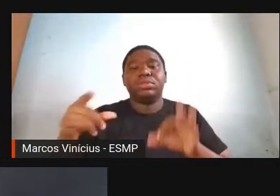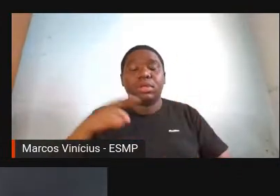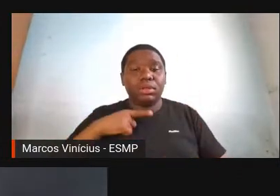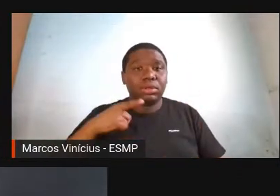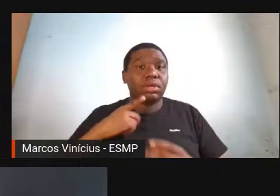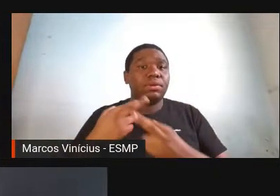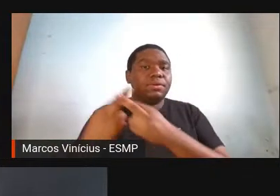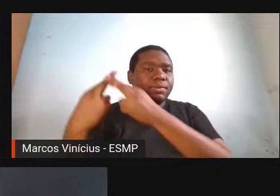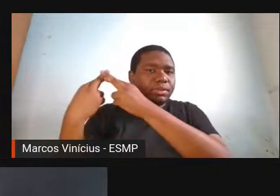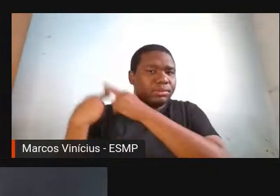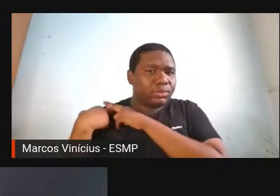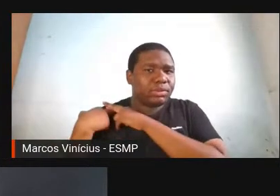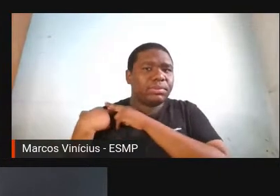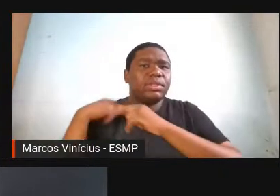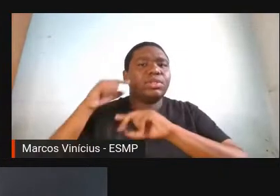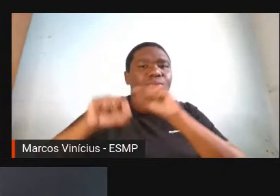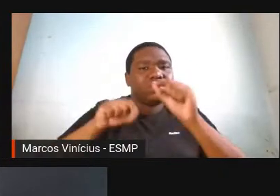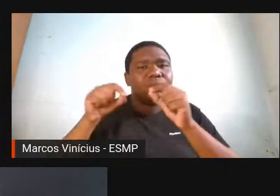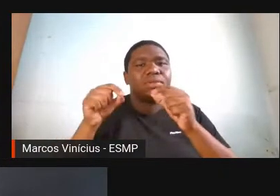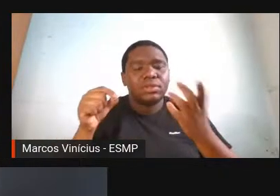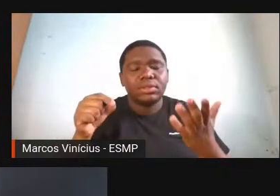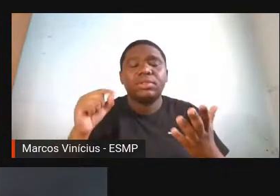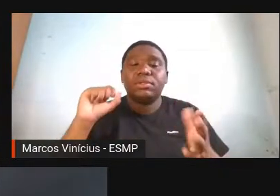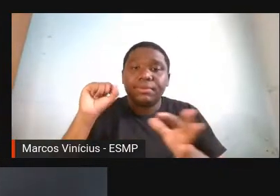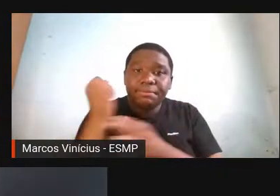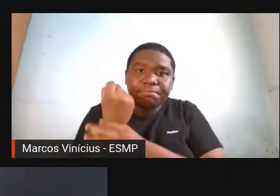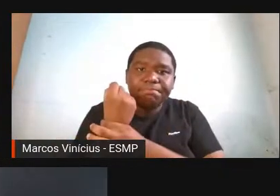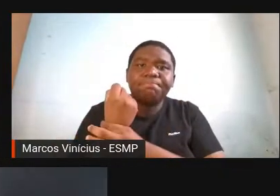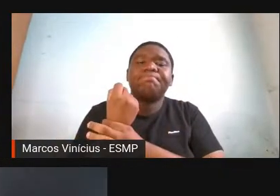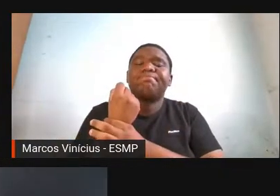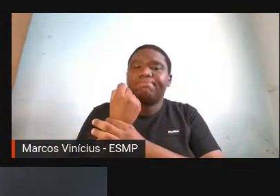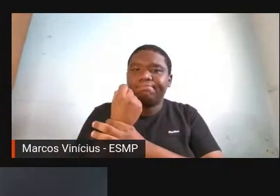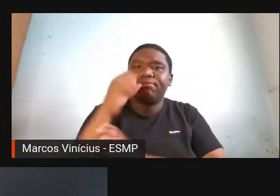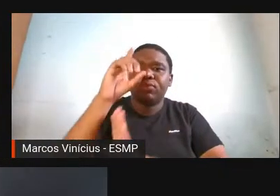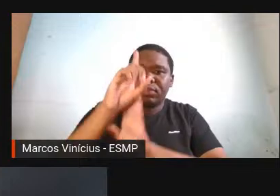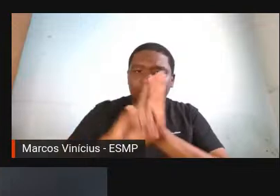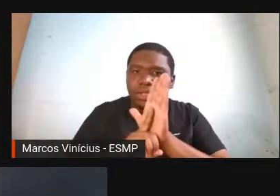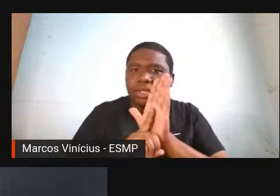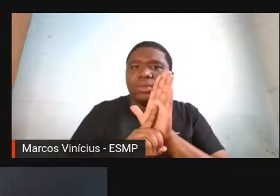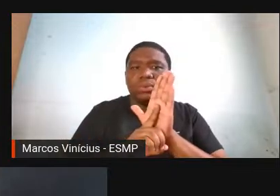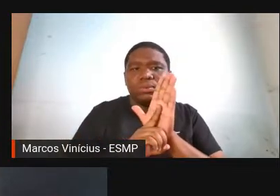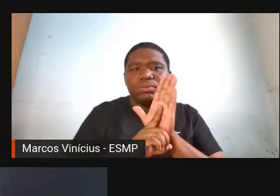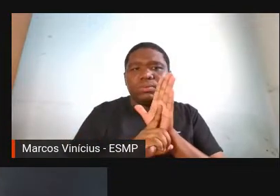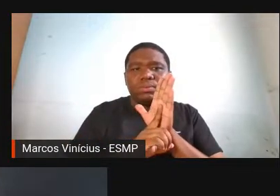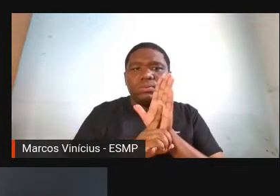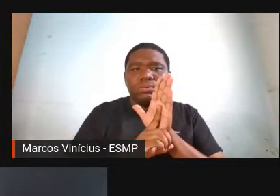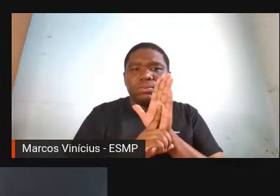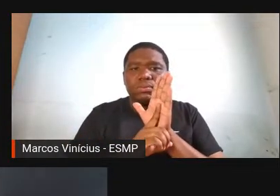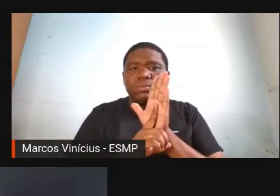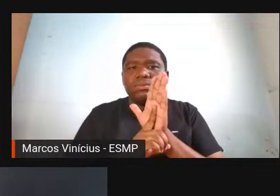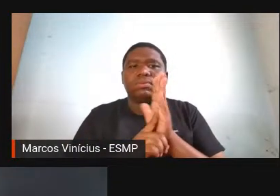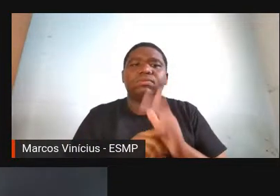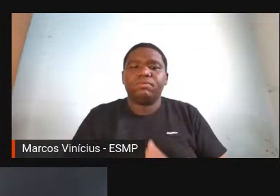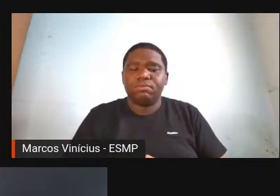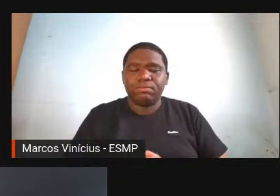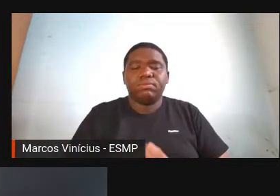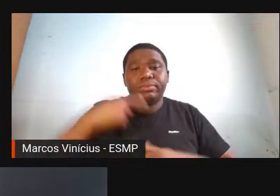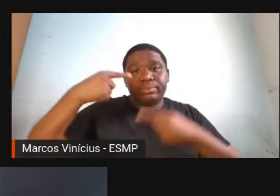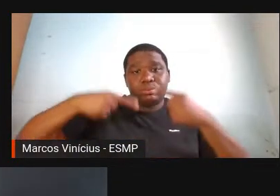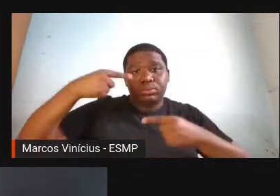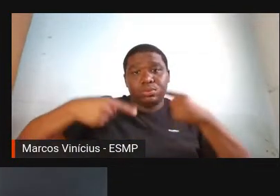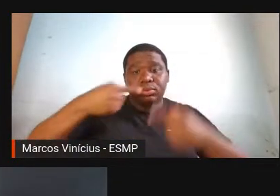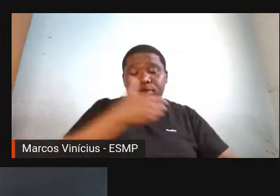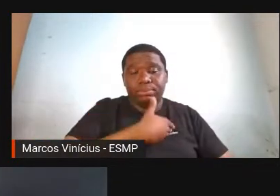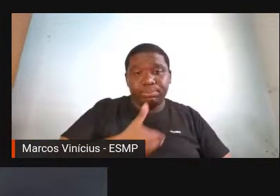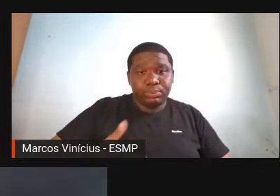de desvelar-se na garantia desse direito ante a omissão, ante o desmonte de políticas